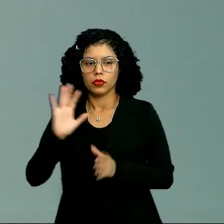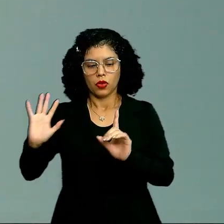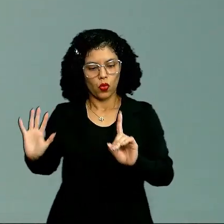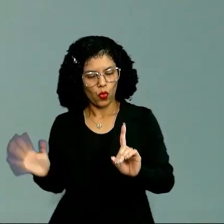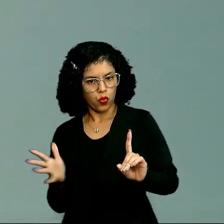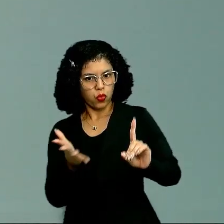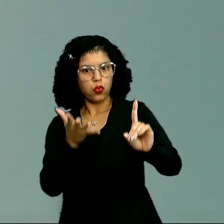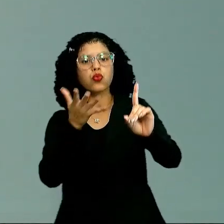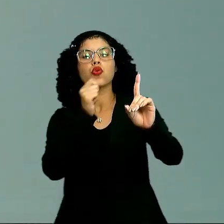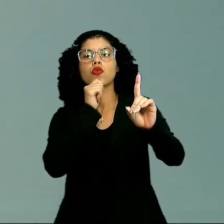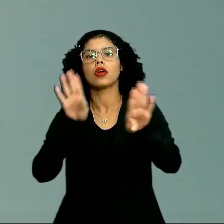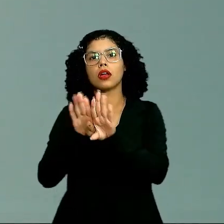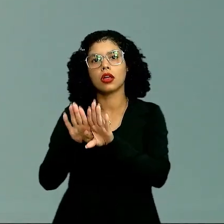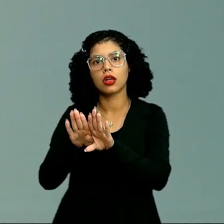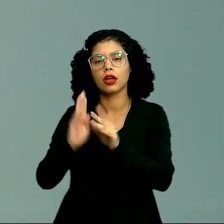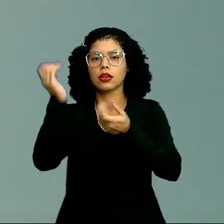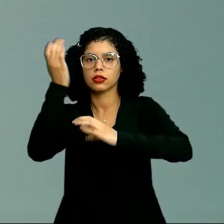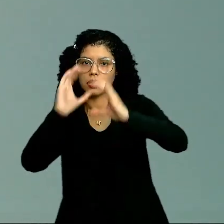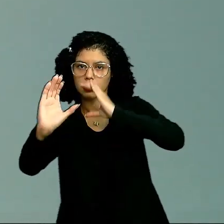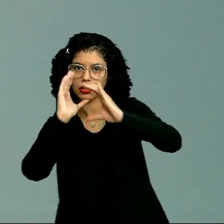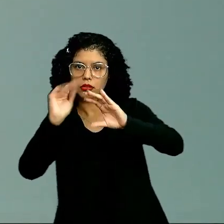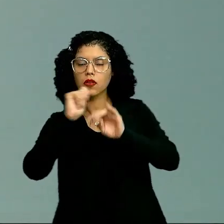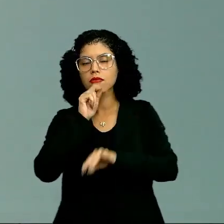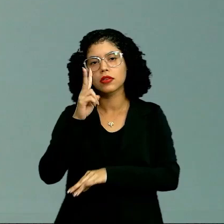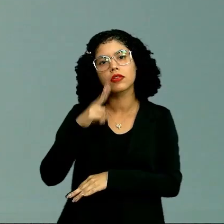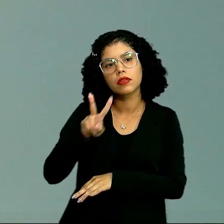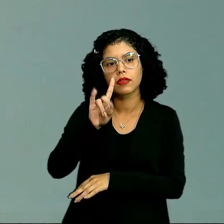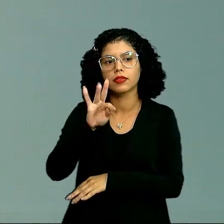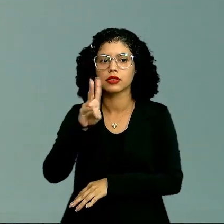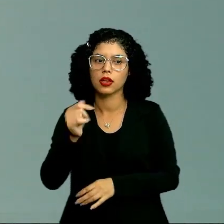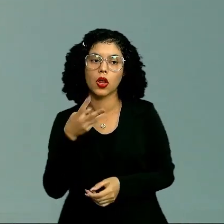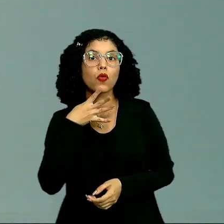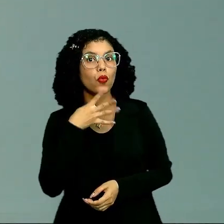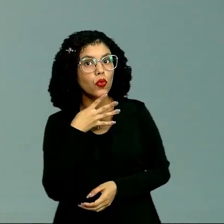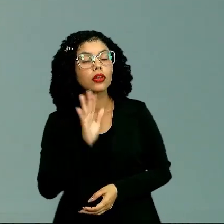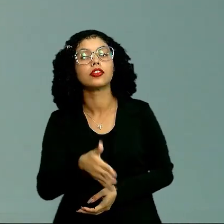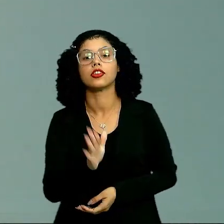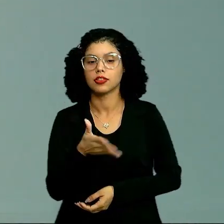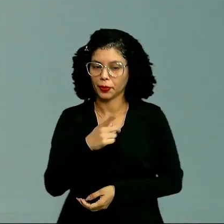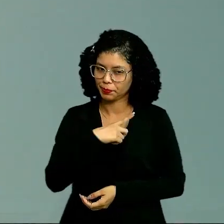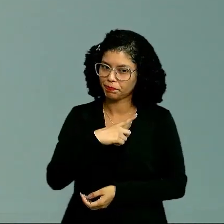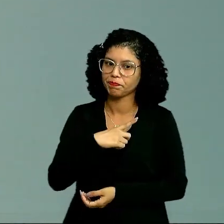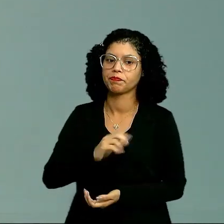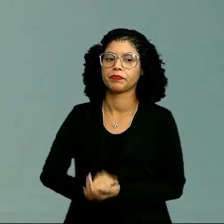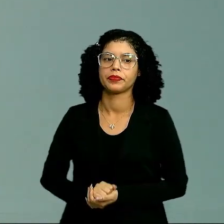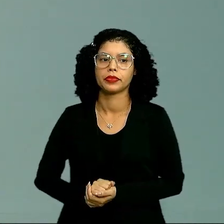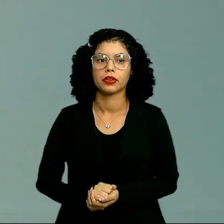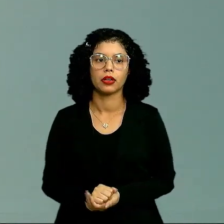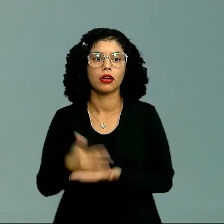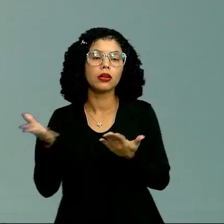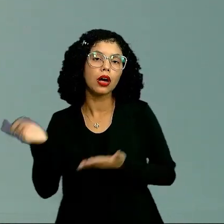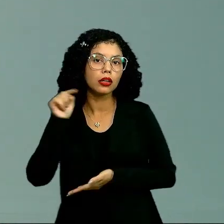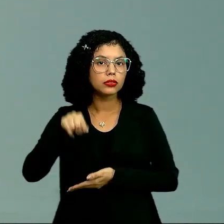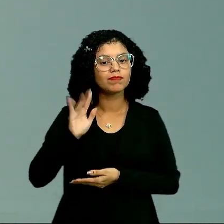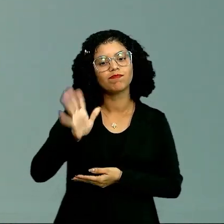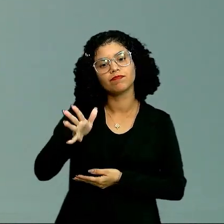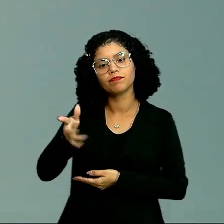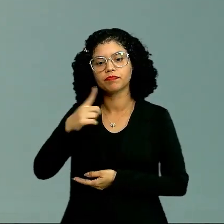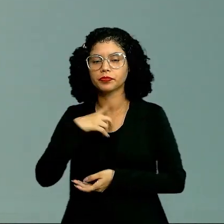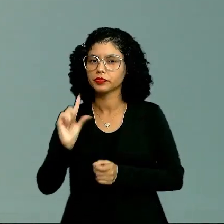ufanismo, como transparece lá na Canção do Exílio, que você bem conhece ou deve conhecer, viu? Aqui eu já